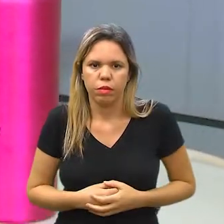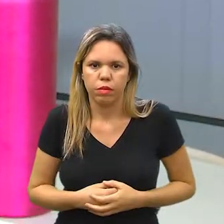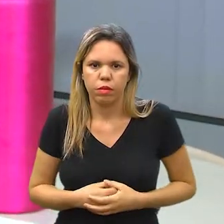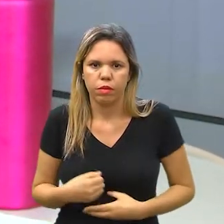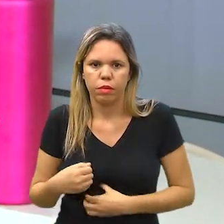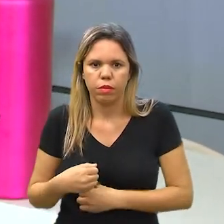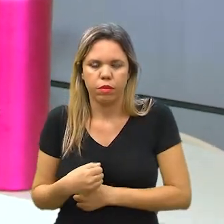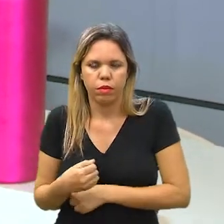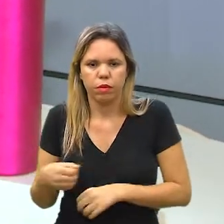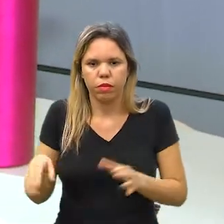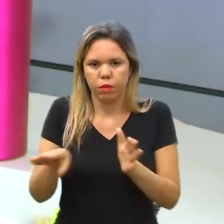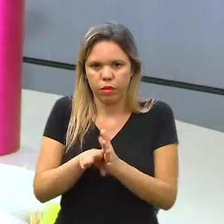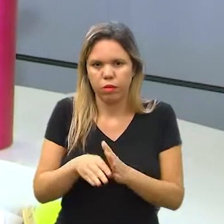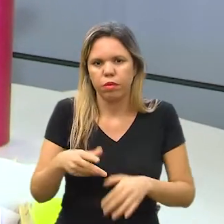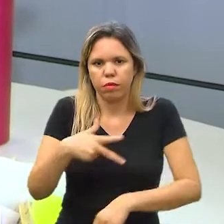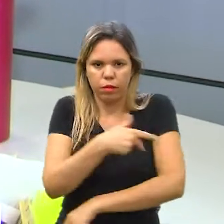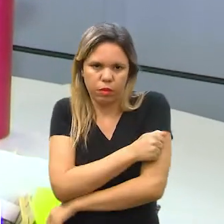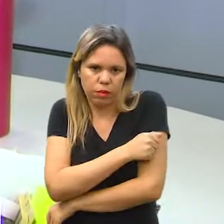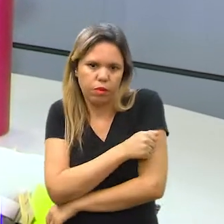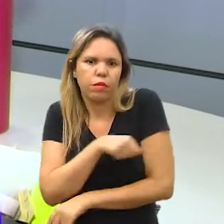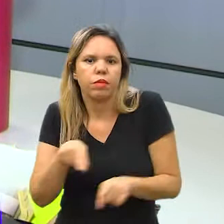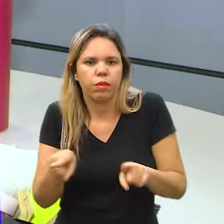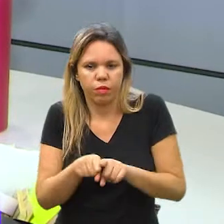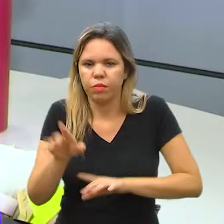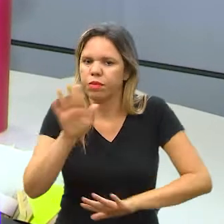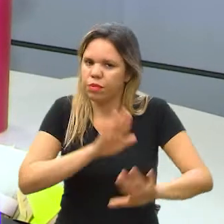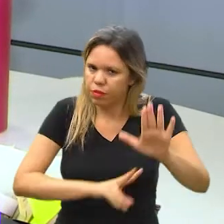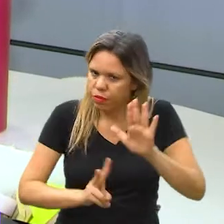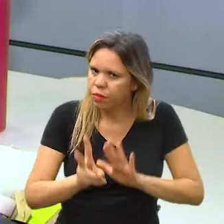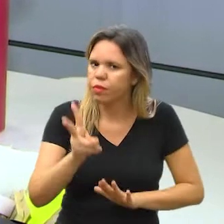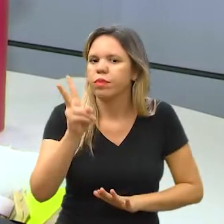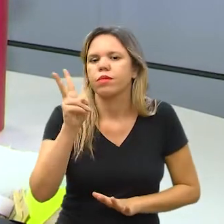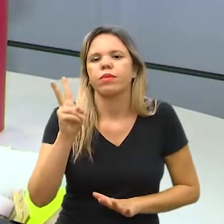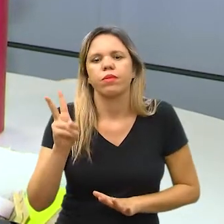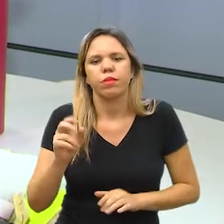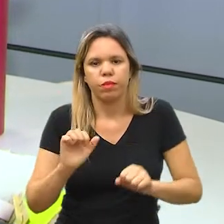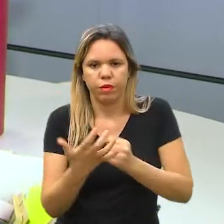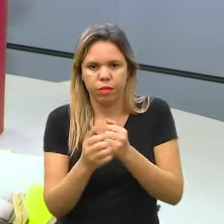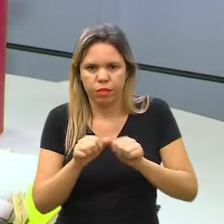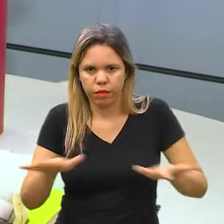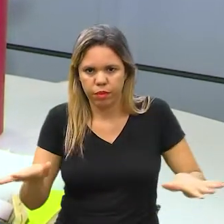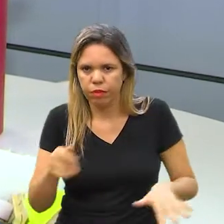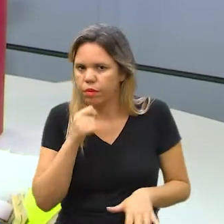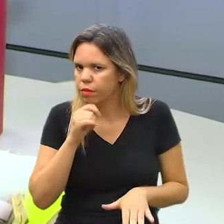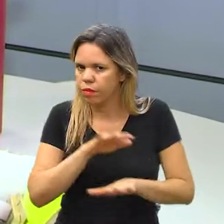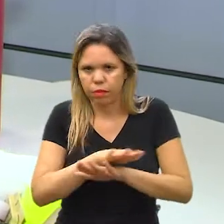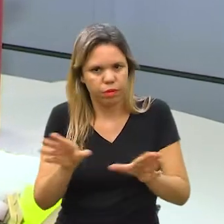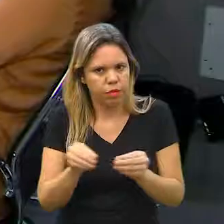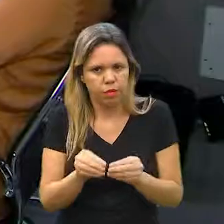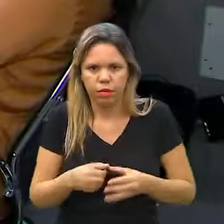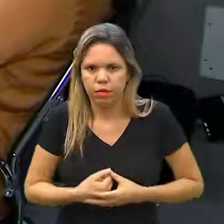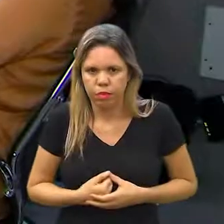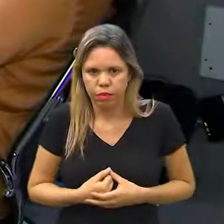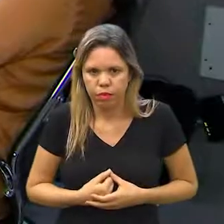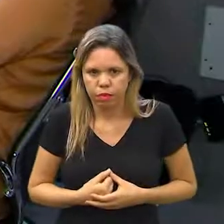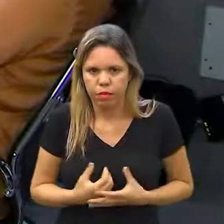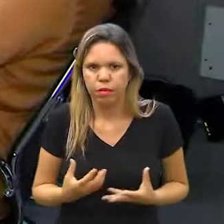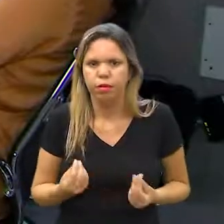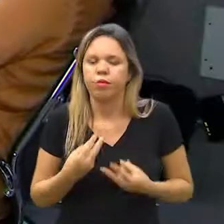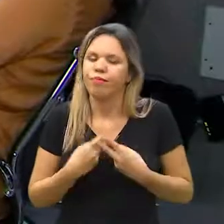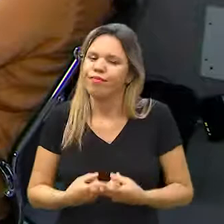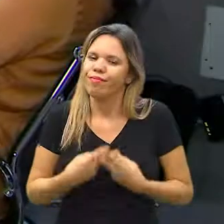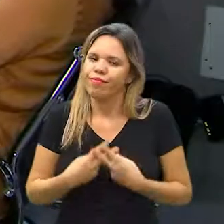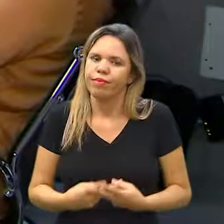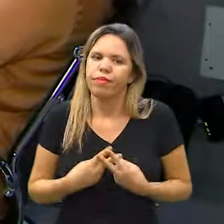e mesmo com a chegada da vacina os cuidados continuam a pandemia ainda não terminou muita